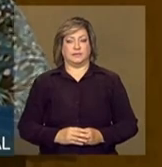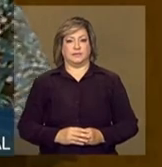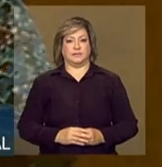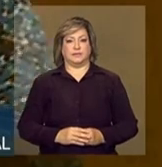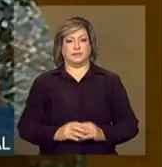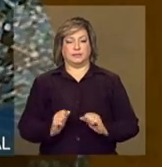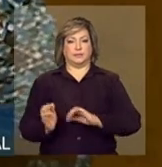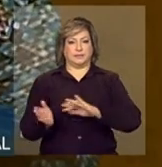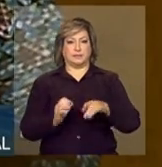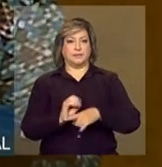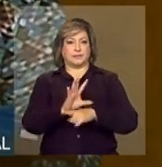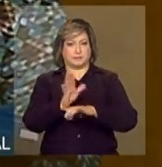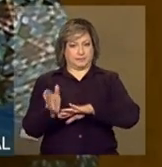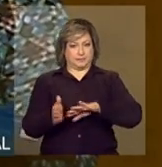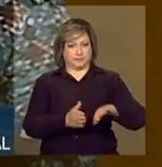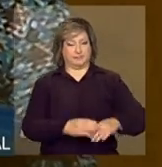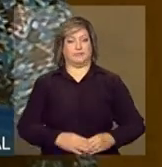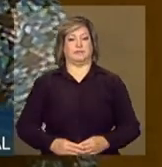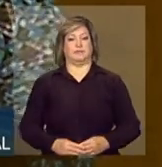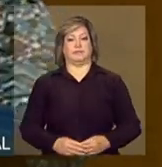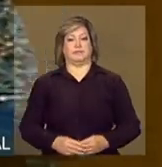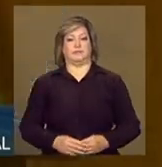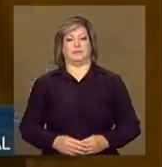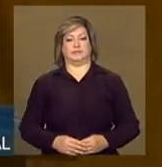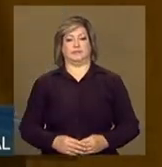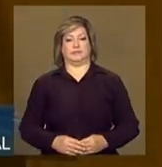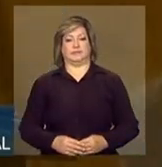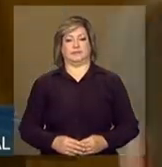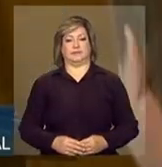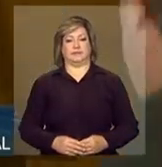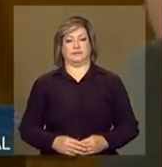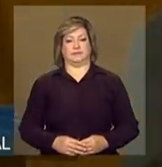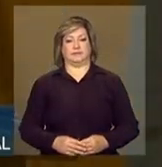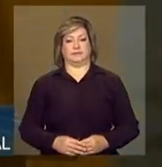Pode passar, quem vai passar? Ah, sou eu?